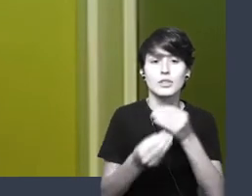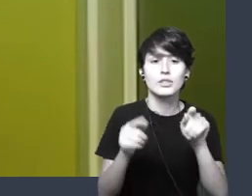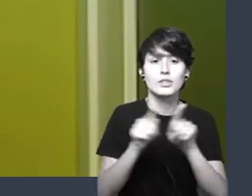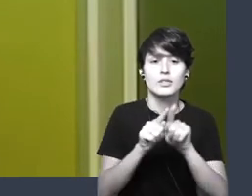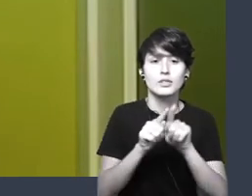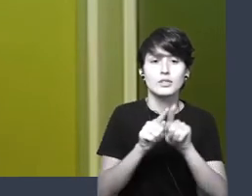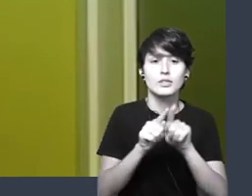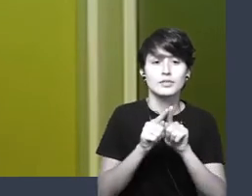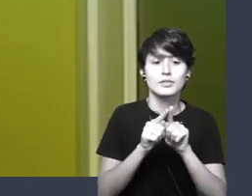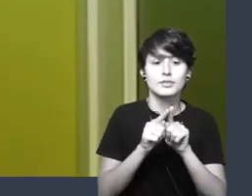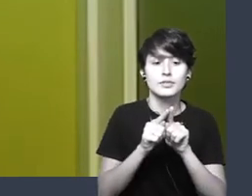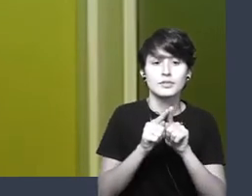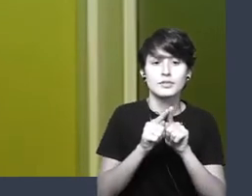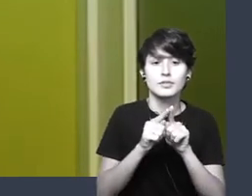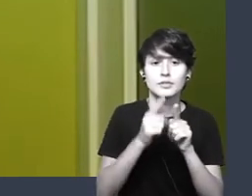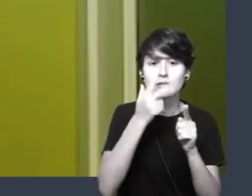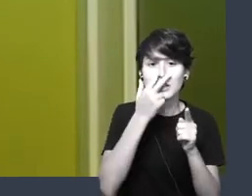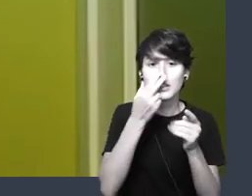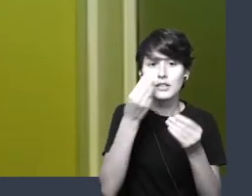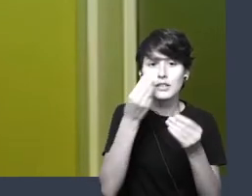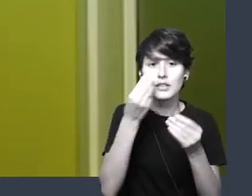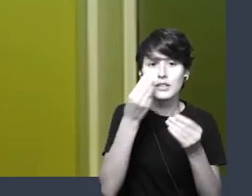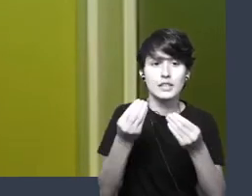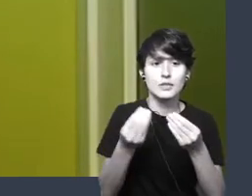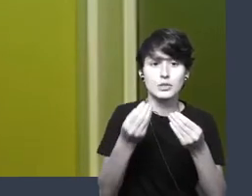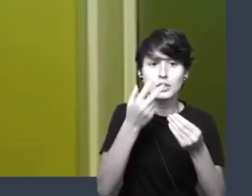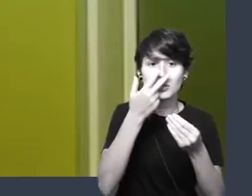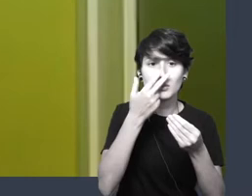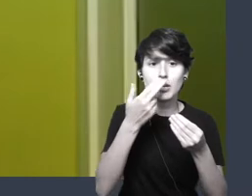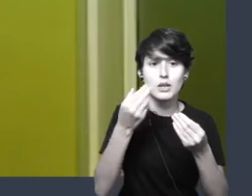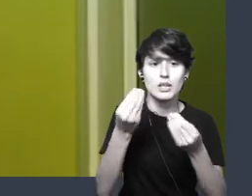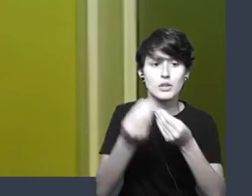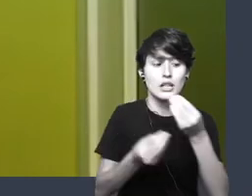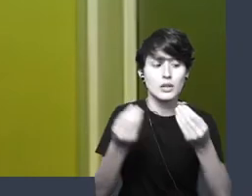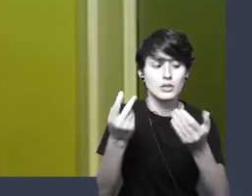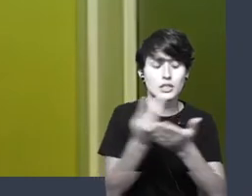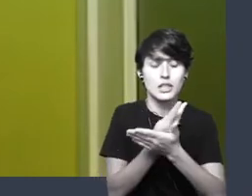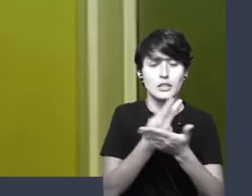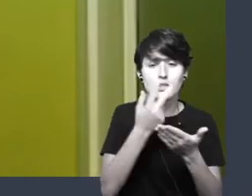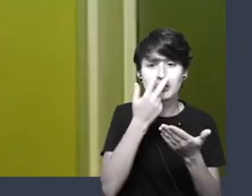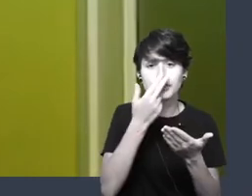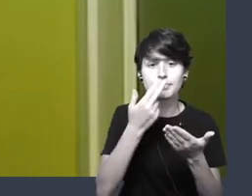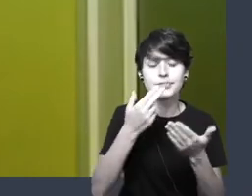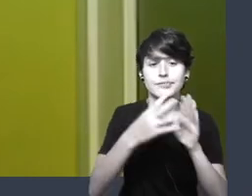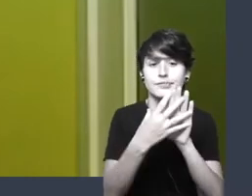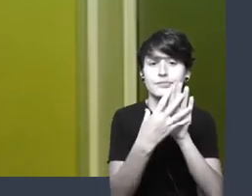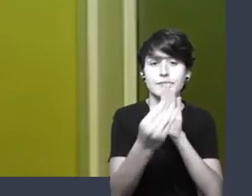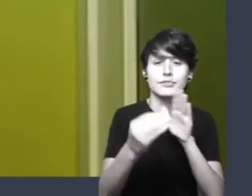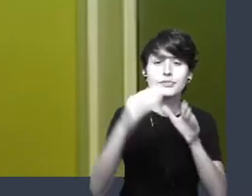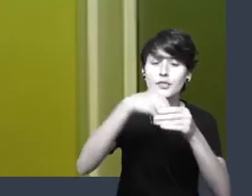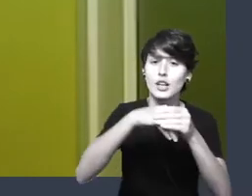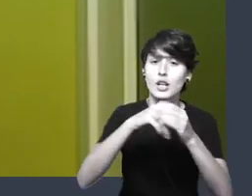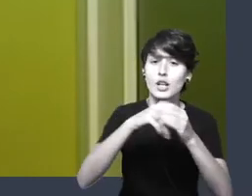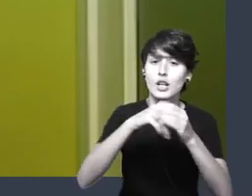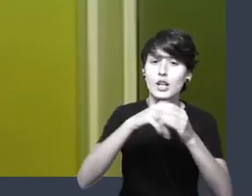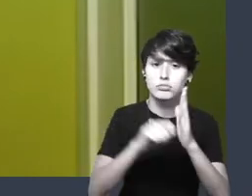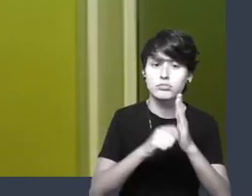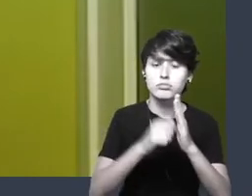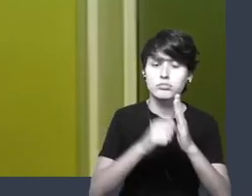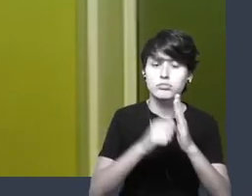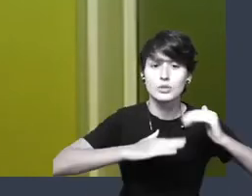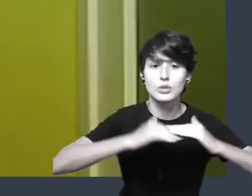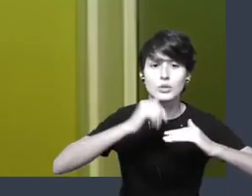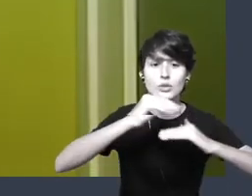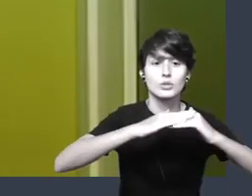são gerados com base no comportamento humano. E os modelos e os algoritmos eles são construídos por humanos.